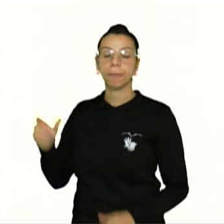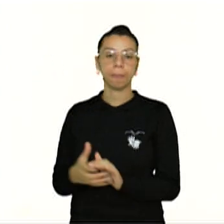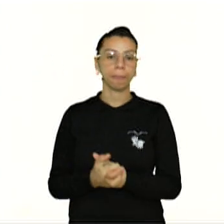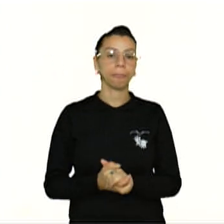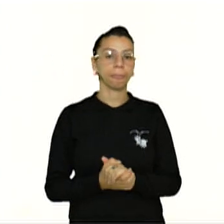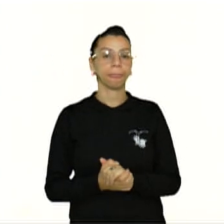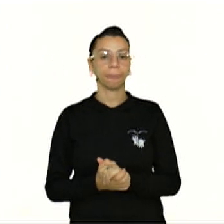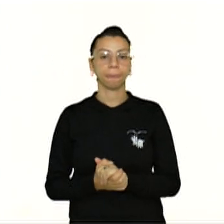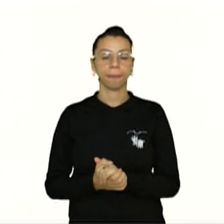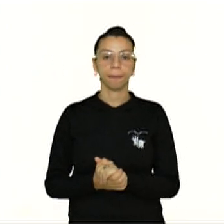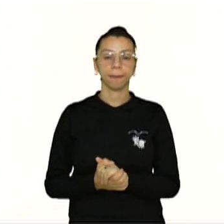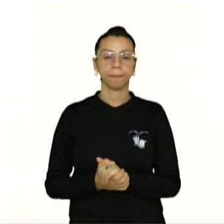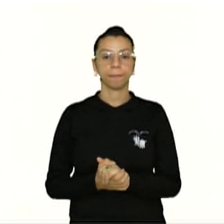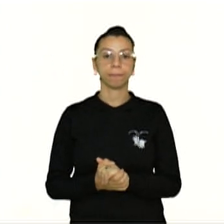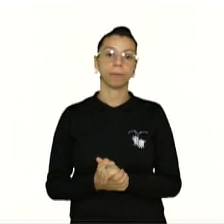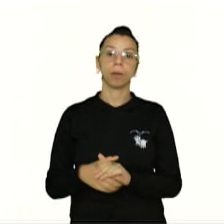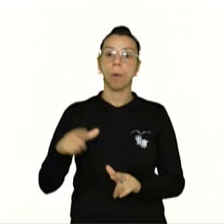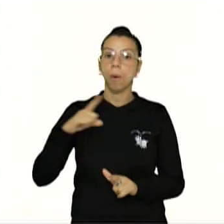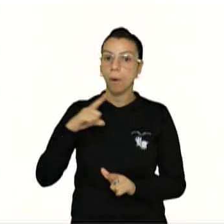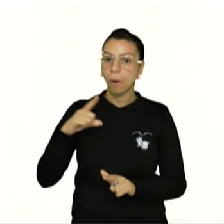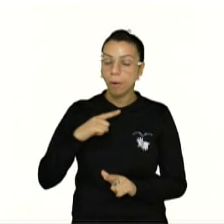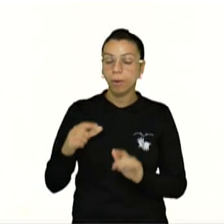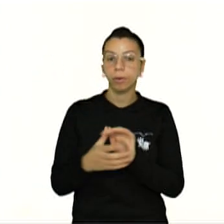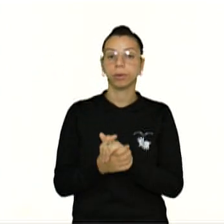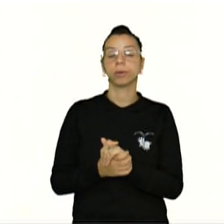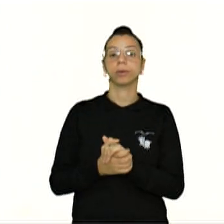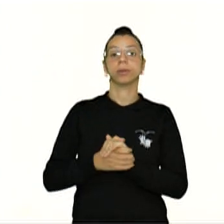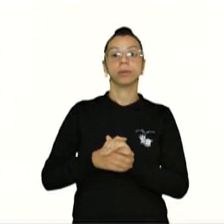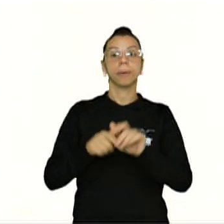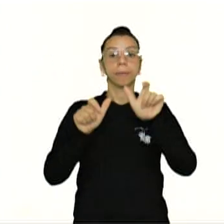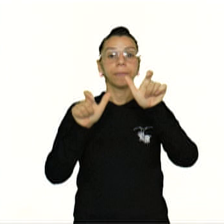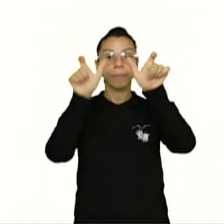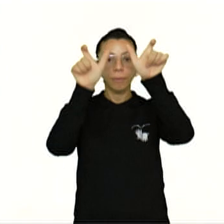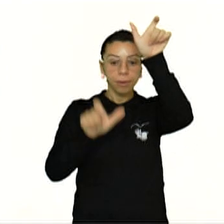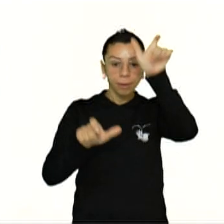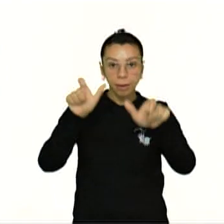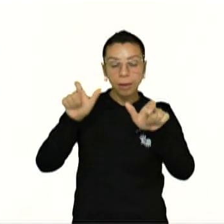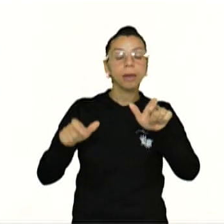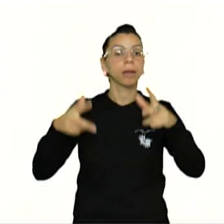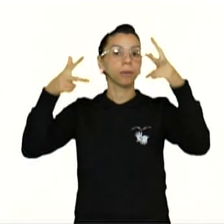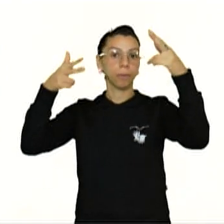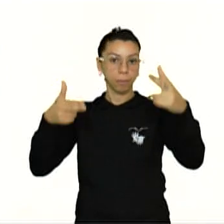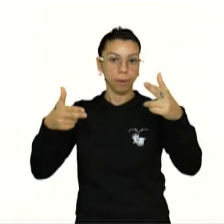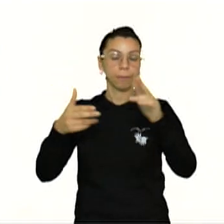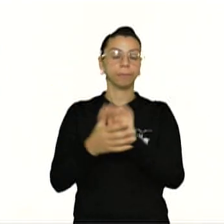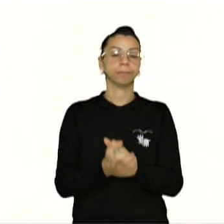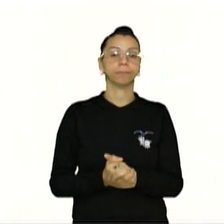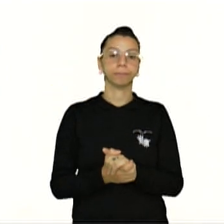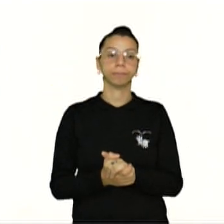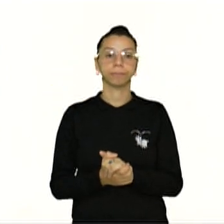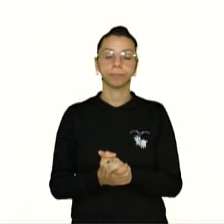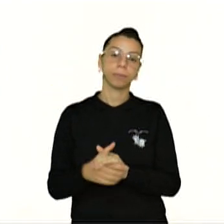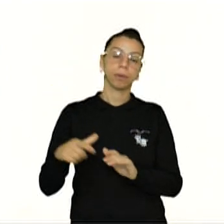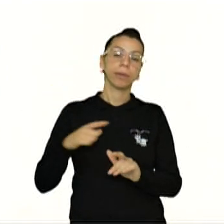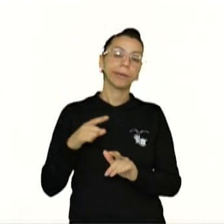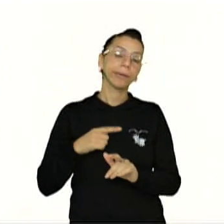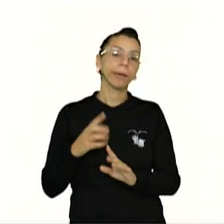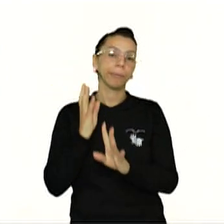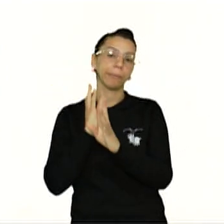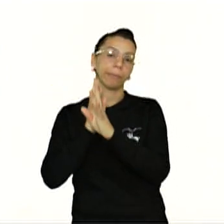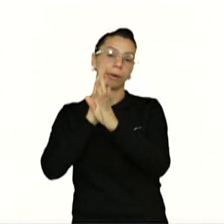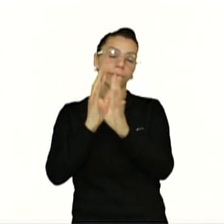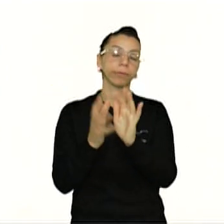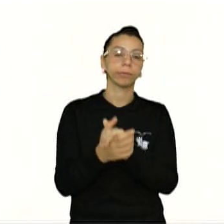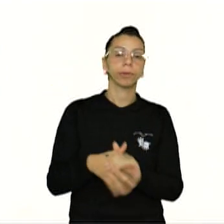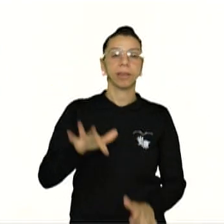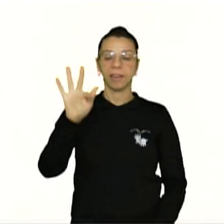matriz quadrada, lembrando que a gente está calculando determinante de matrizes quadradas, então possui uma fila. A professora usou